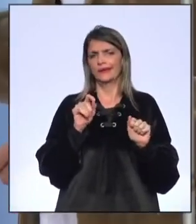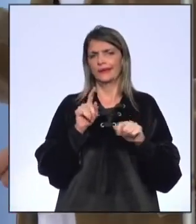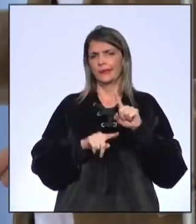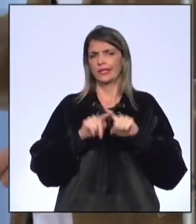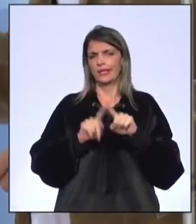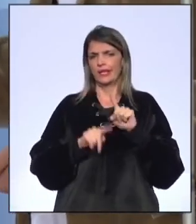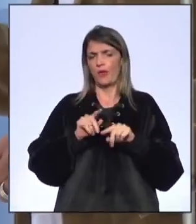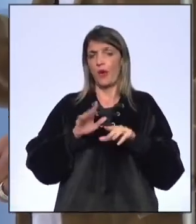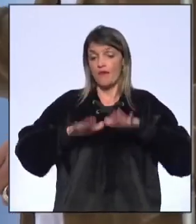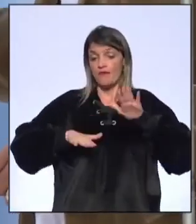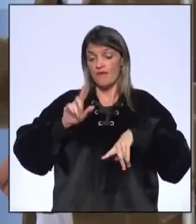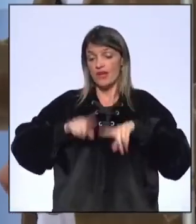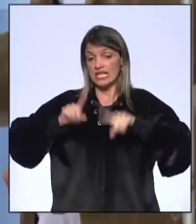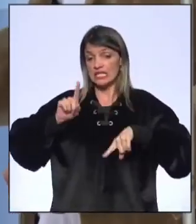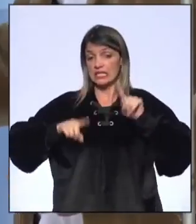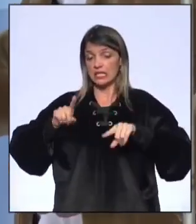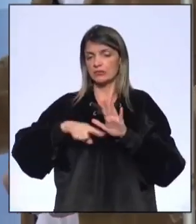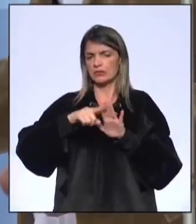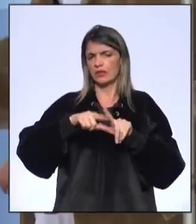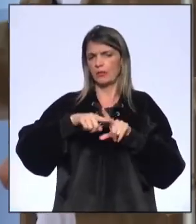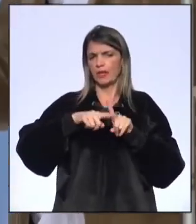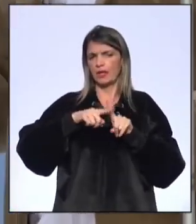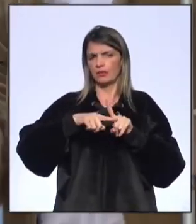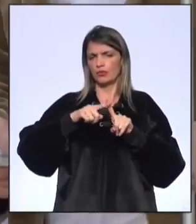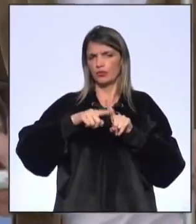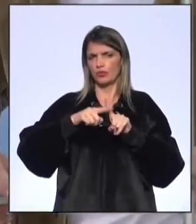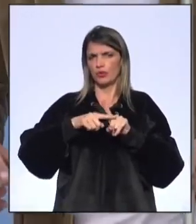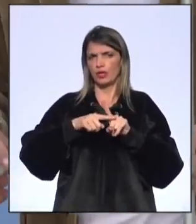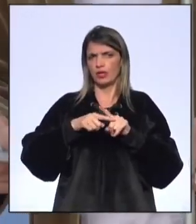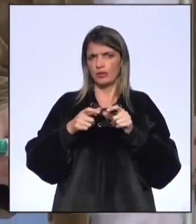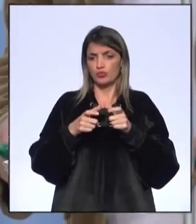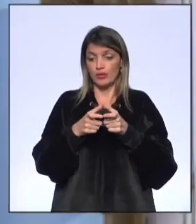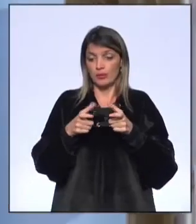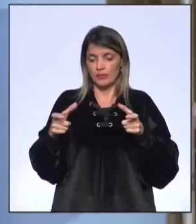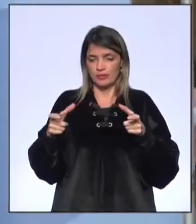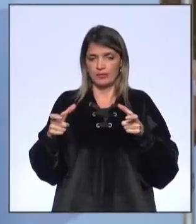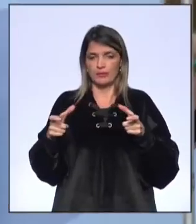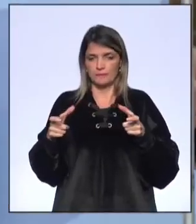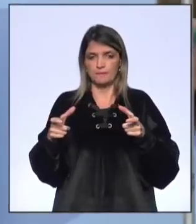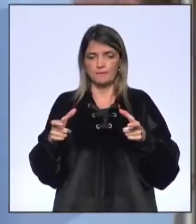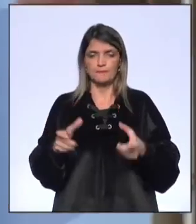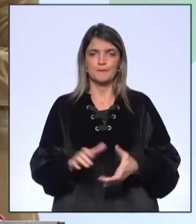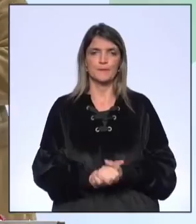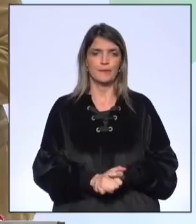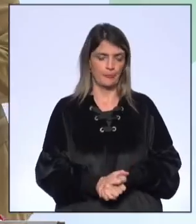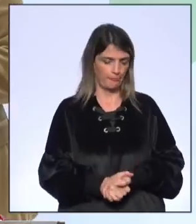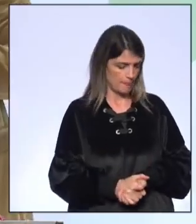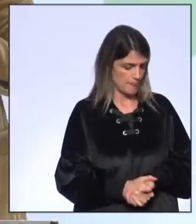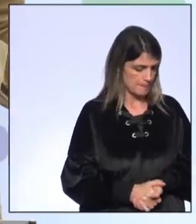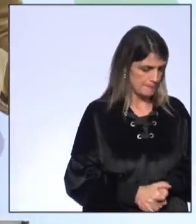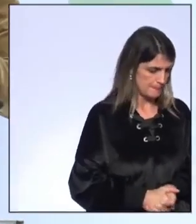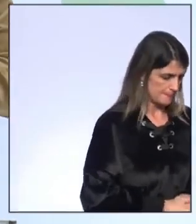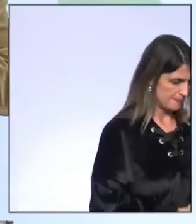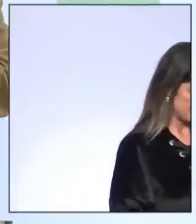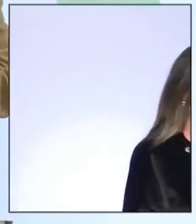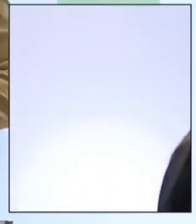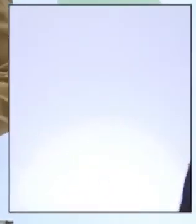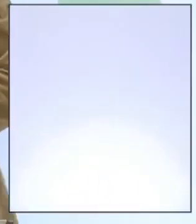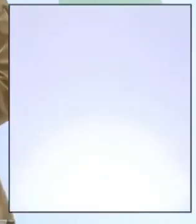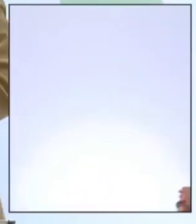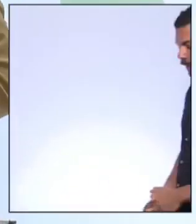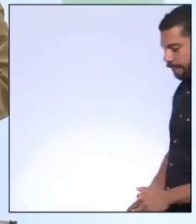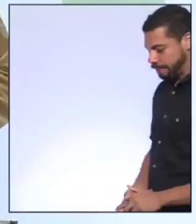a variação de temperatura e a espessura desse material, tá? No caso. Então, o quanto esse material é eficiente ou não para conduzir